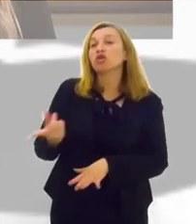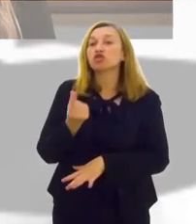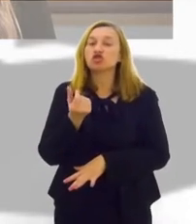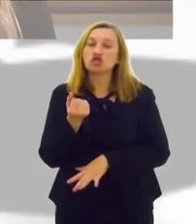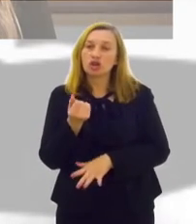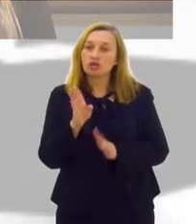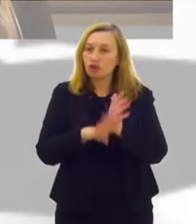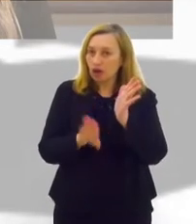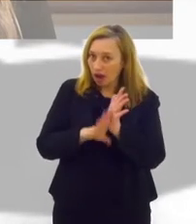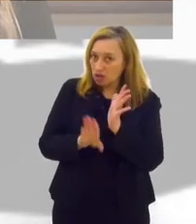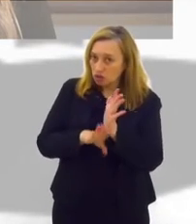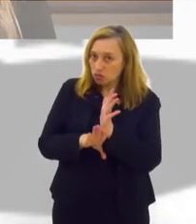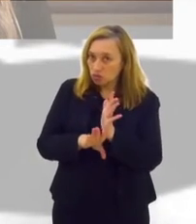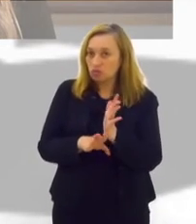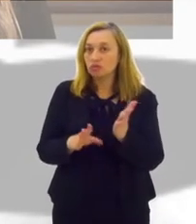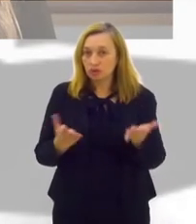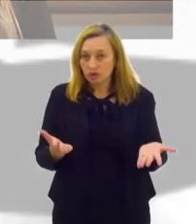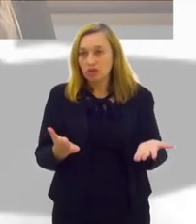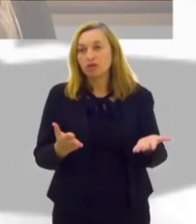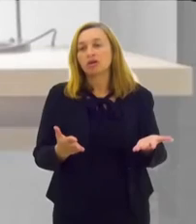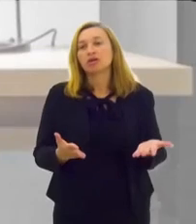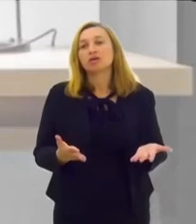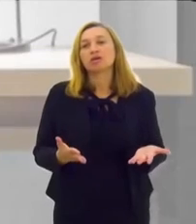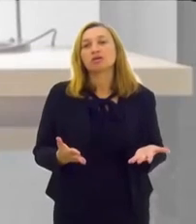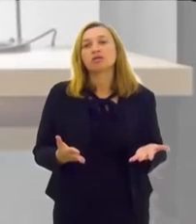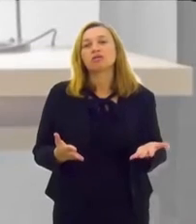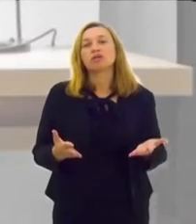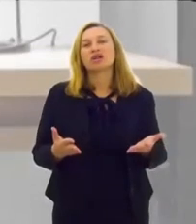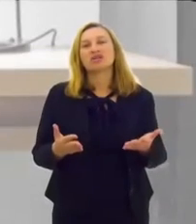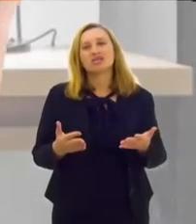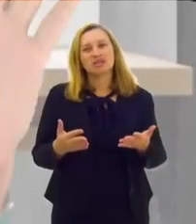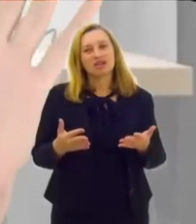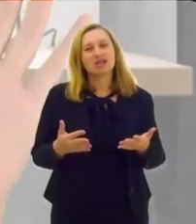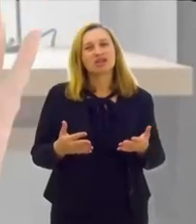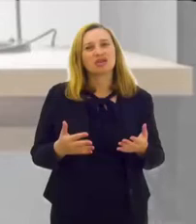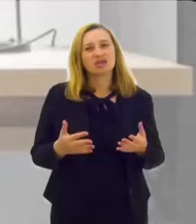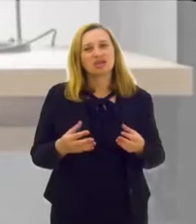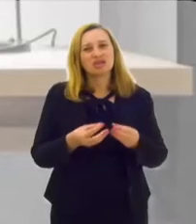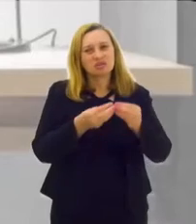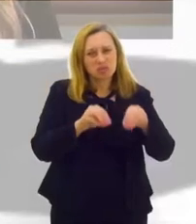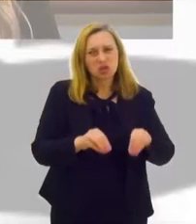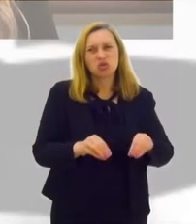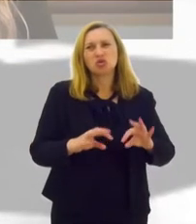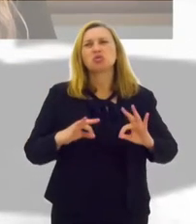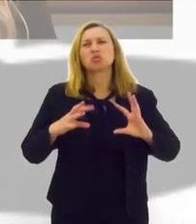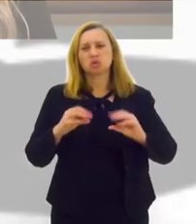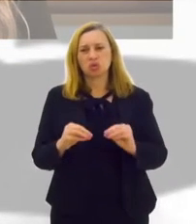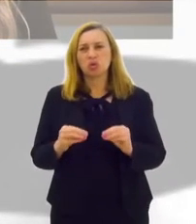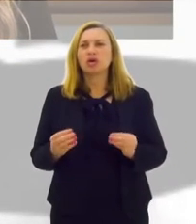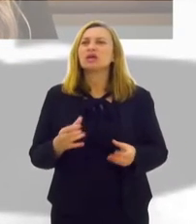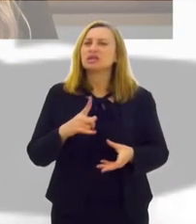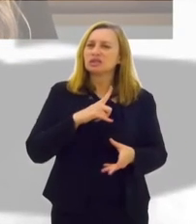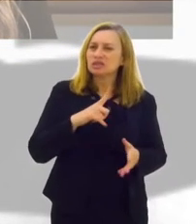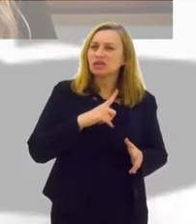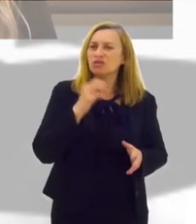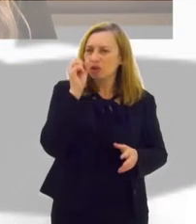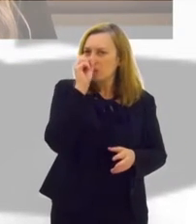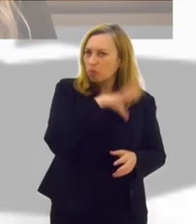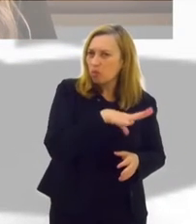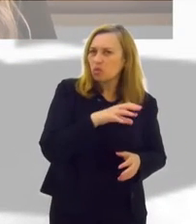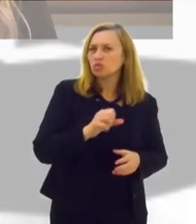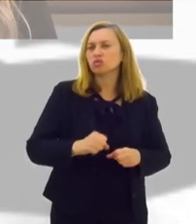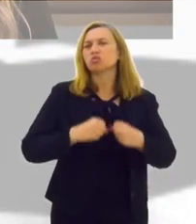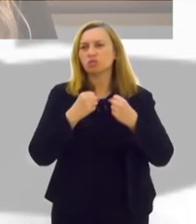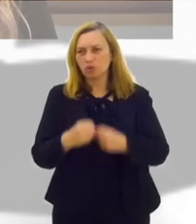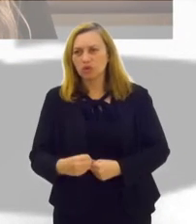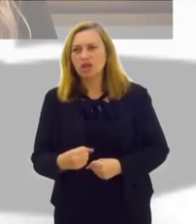quanto de dinheiro que foi gasto para essa Lastro, né? comissão, né? Do lastro, do impacto disso, se houve um abuso de